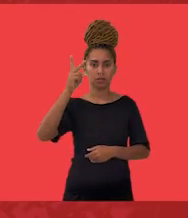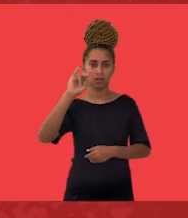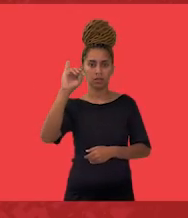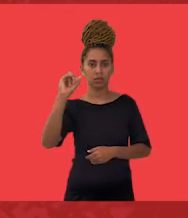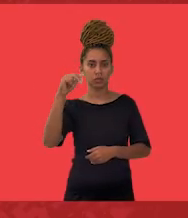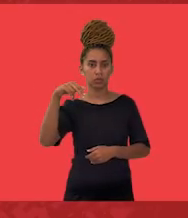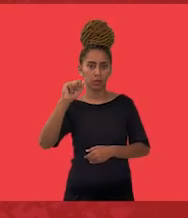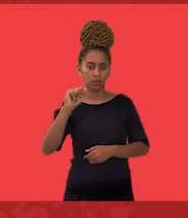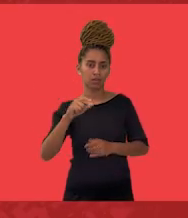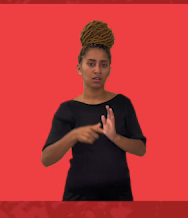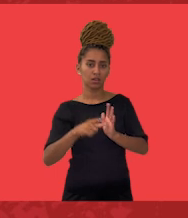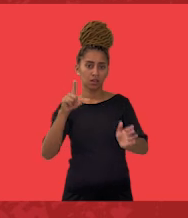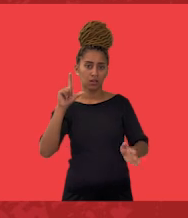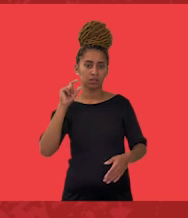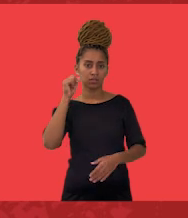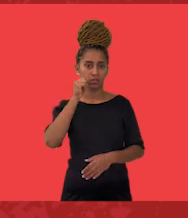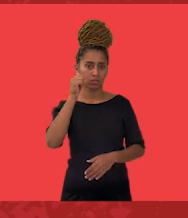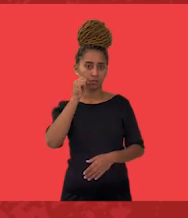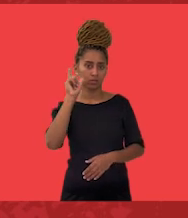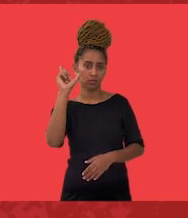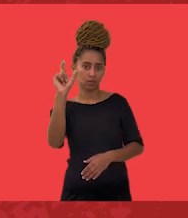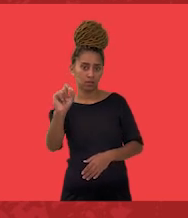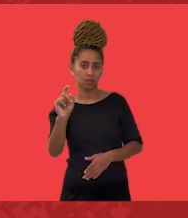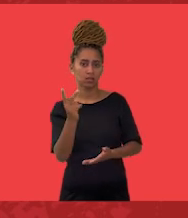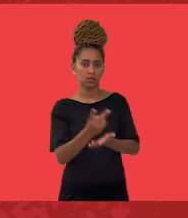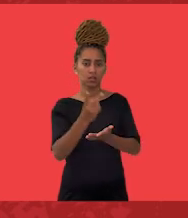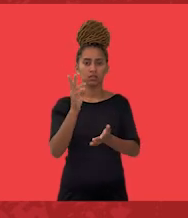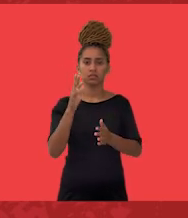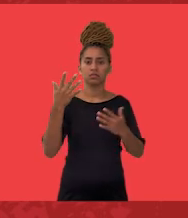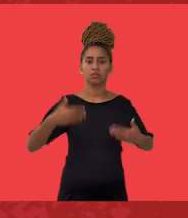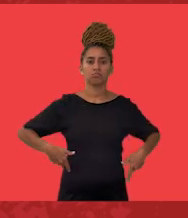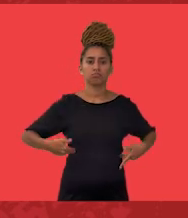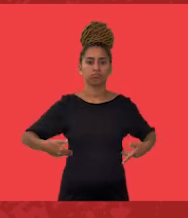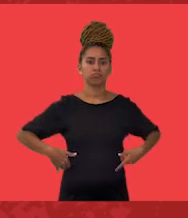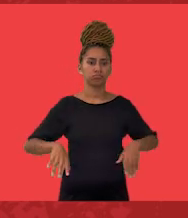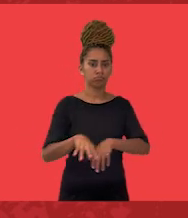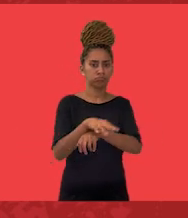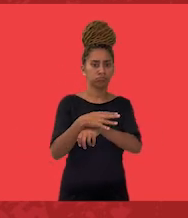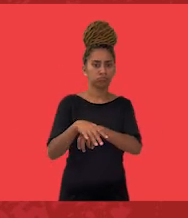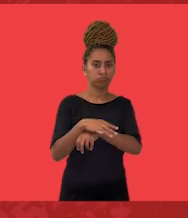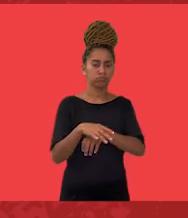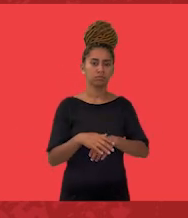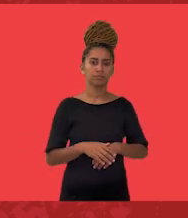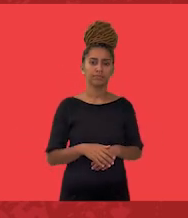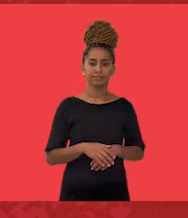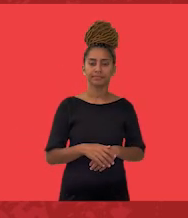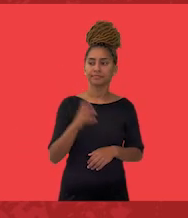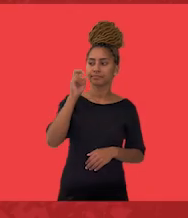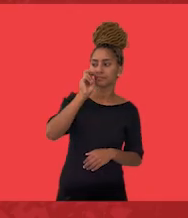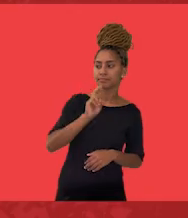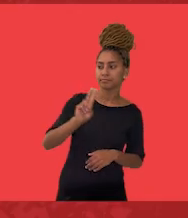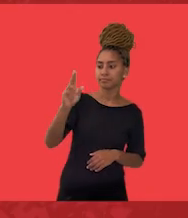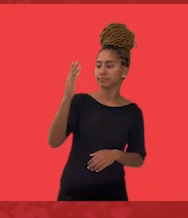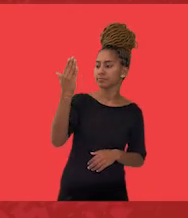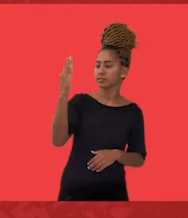uma vitrola acoplada, embora não tivéssemos discos. Pela salinha de chão